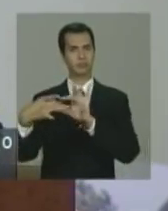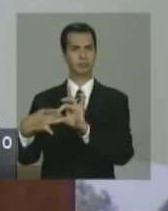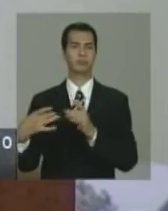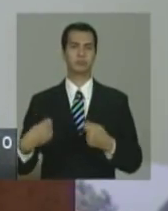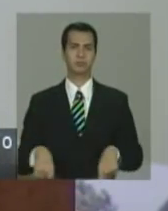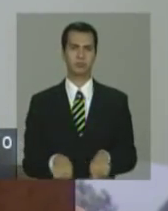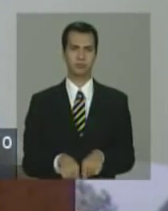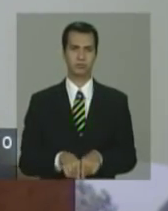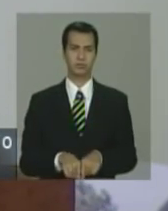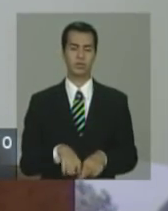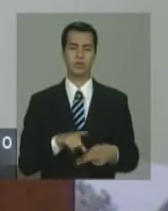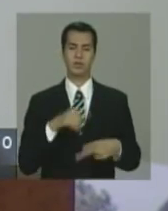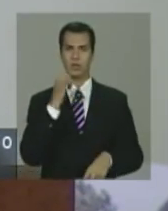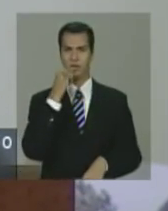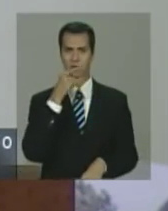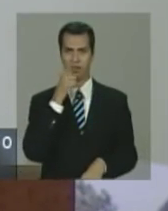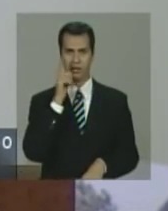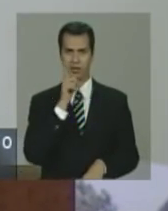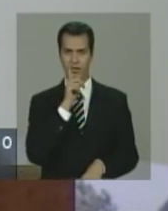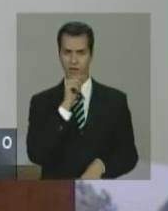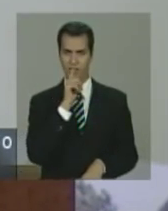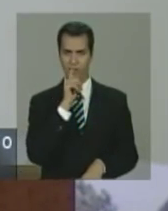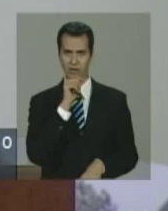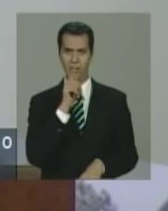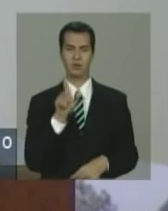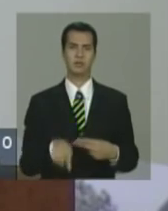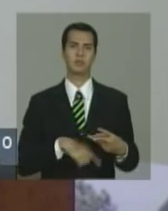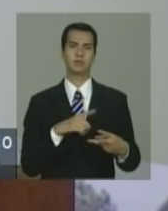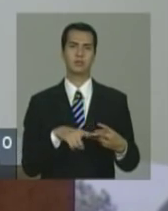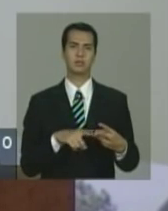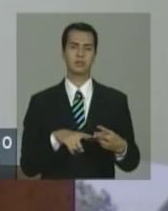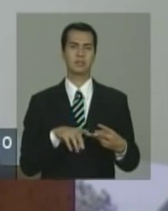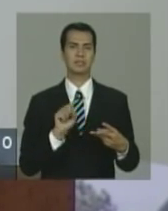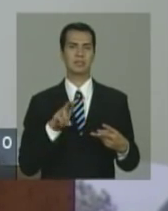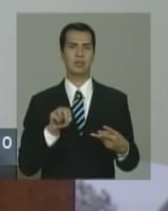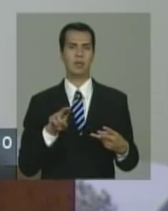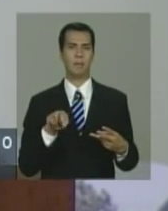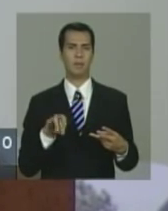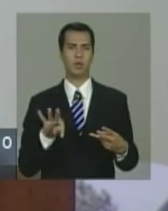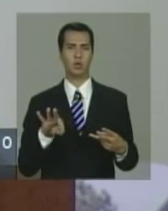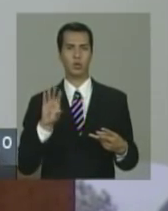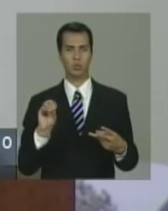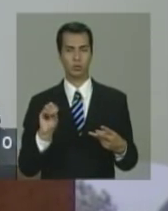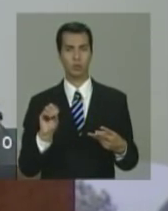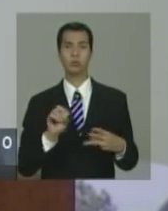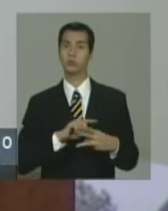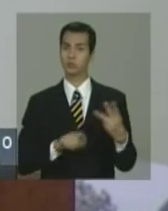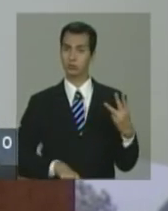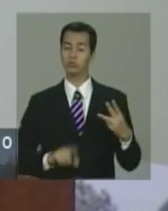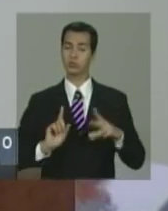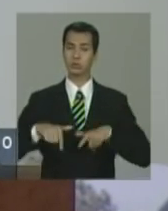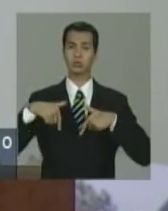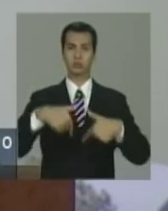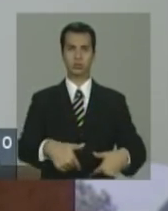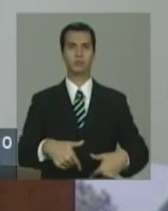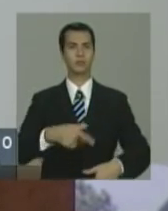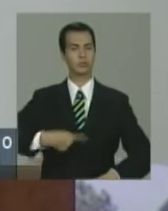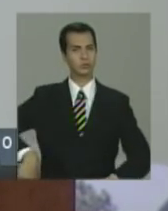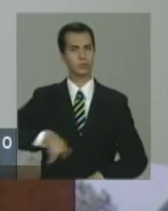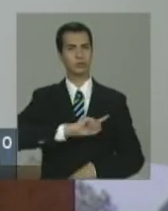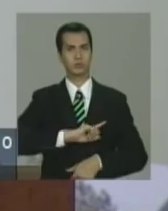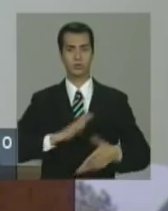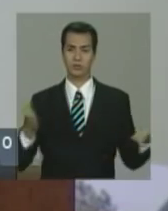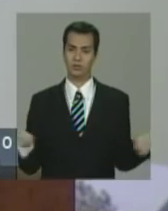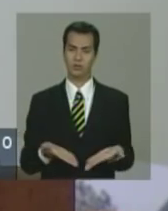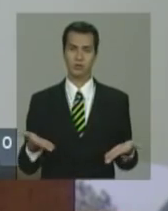no que se refere à água, também no que se refere ao saneamento. Esse é o grande desafio de todos